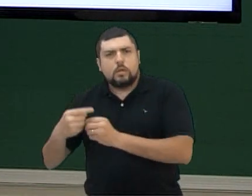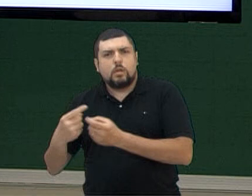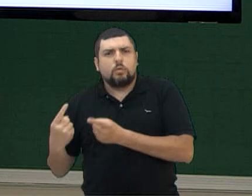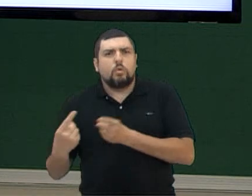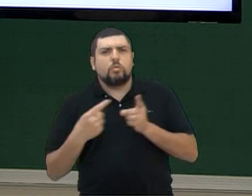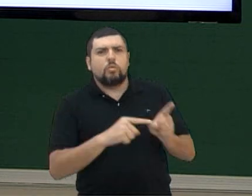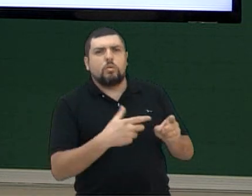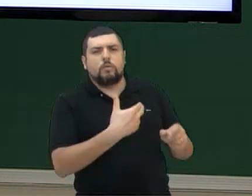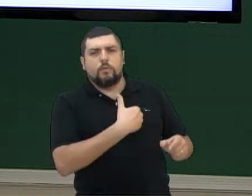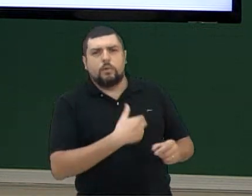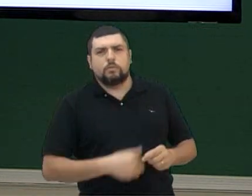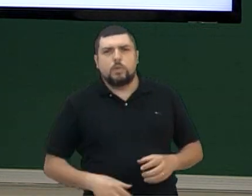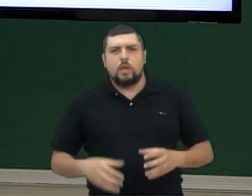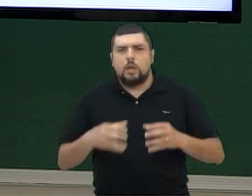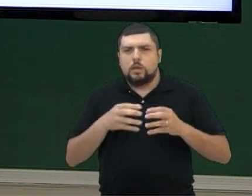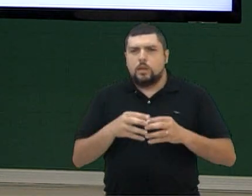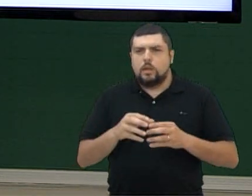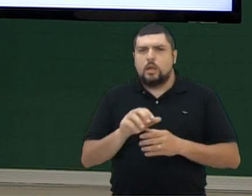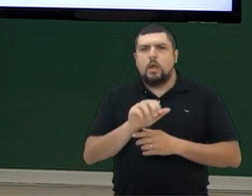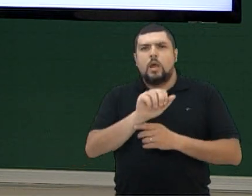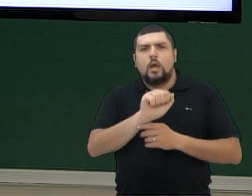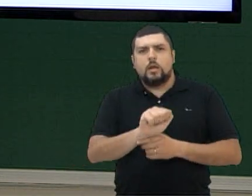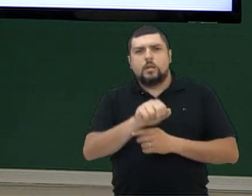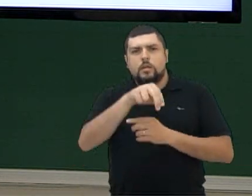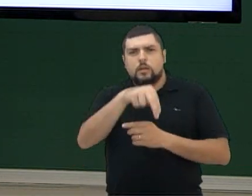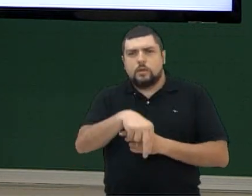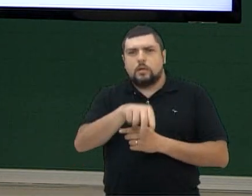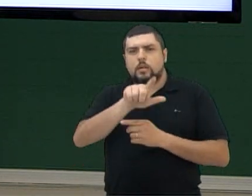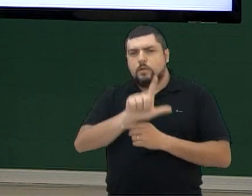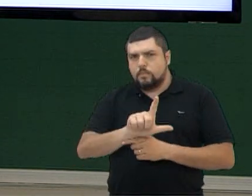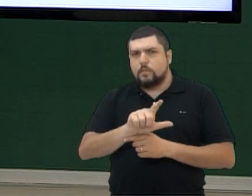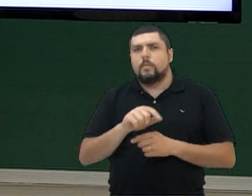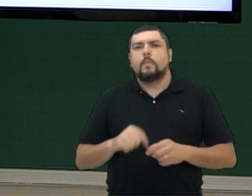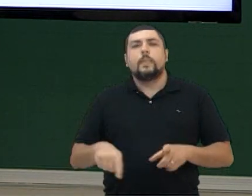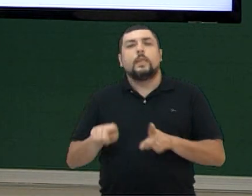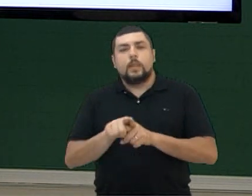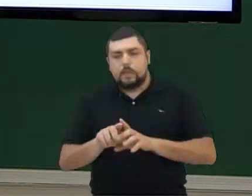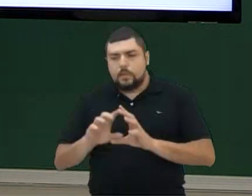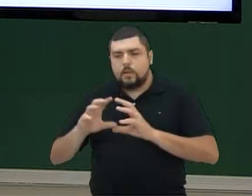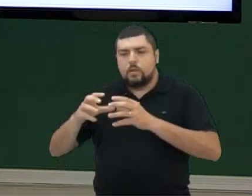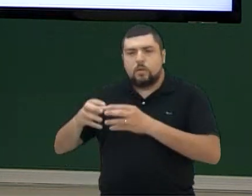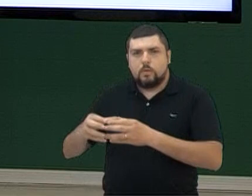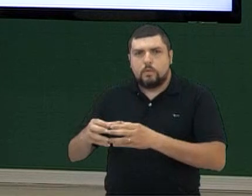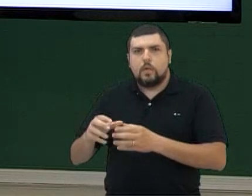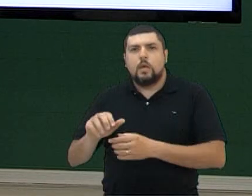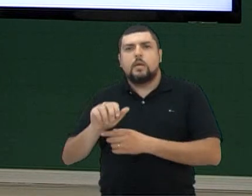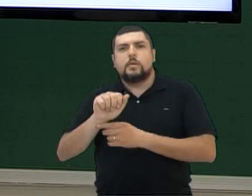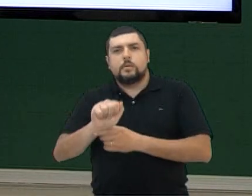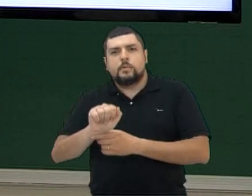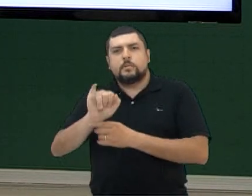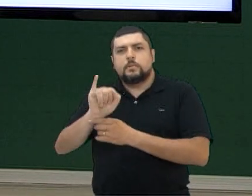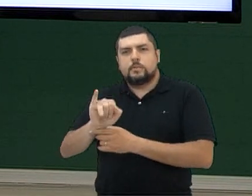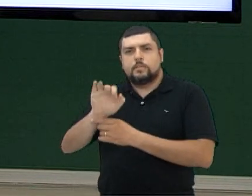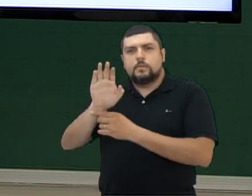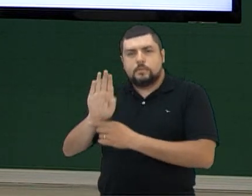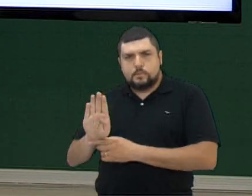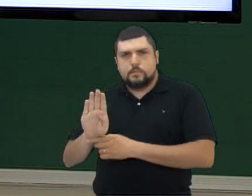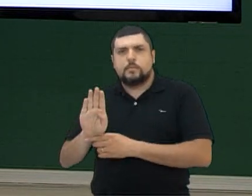Vargas. A gente tem a Aliança Nacional Libertadora, a ANL, e a Ação Integralista Brasileira, que